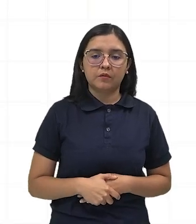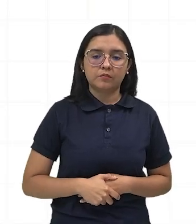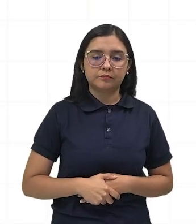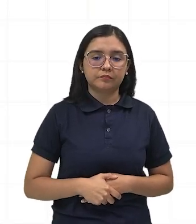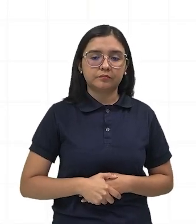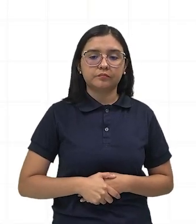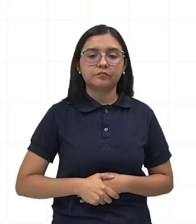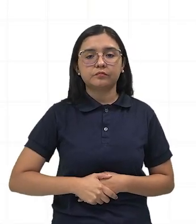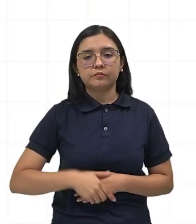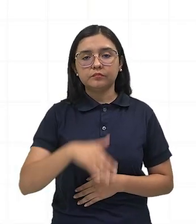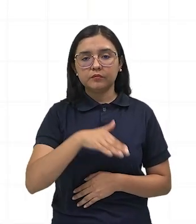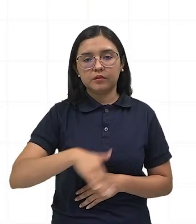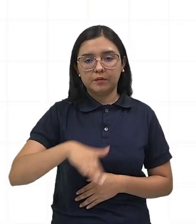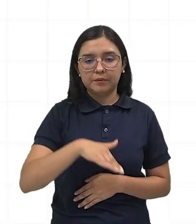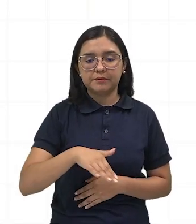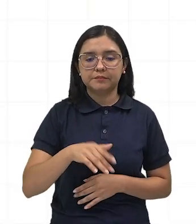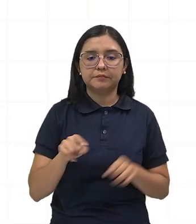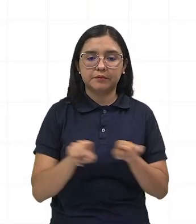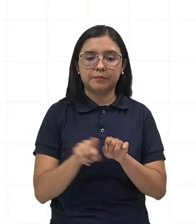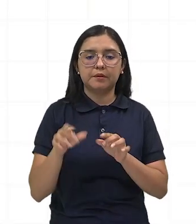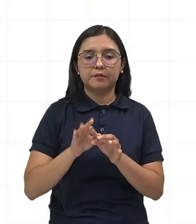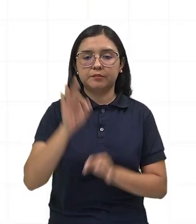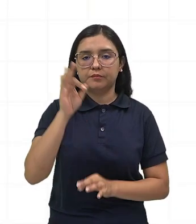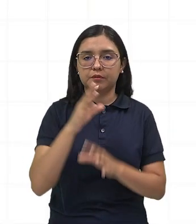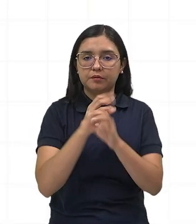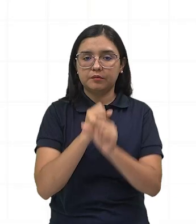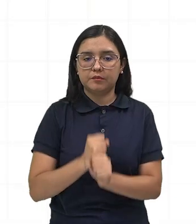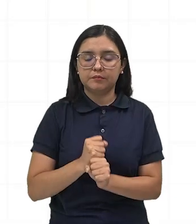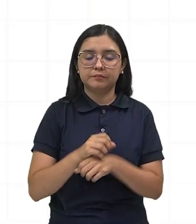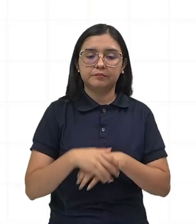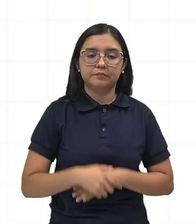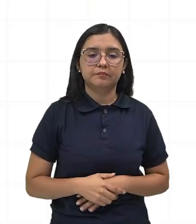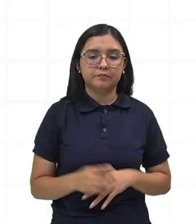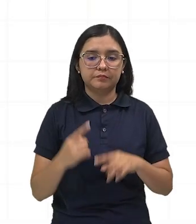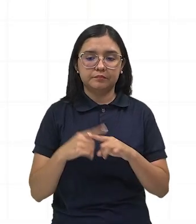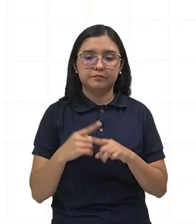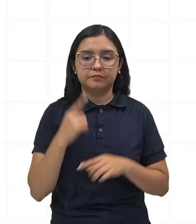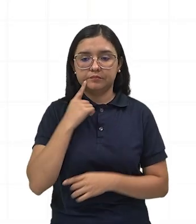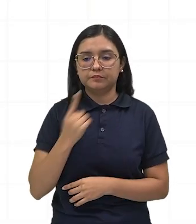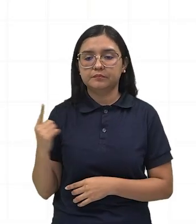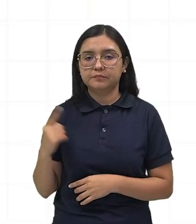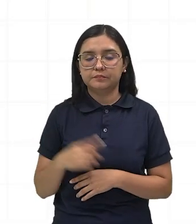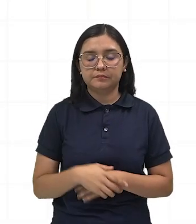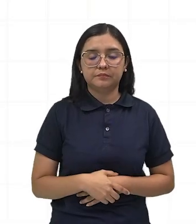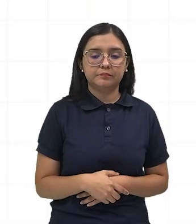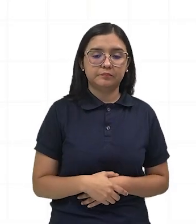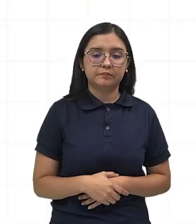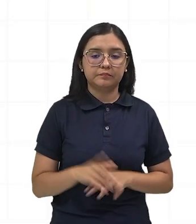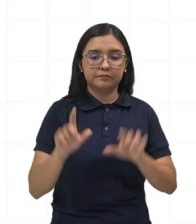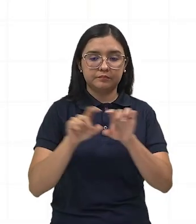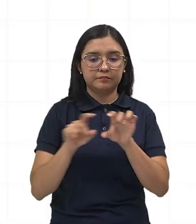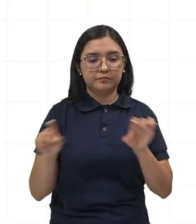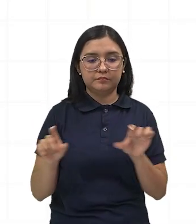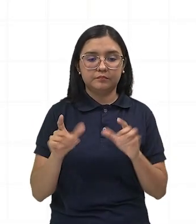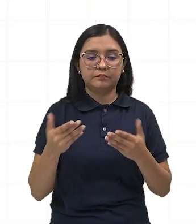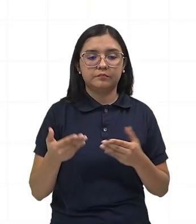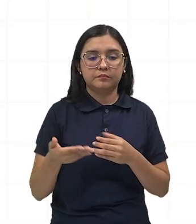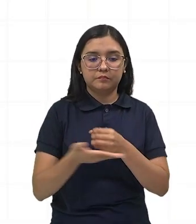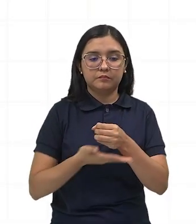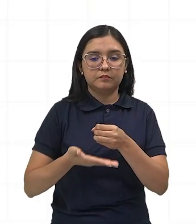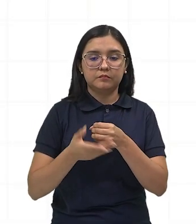da base e a altura dele. Está exatamente aqui, ó. Então, a área da base,